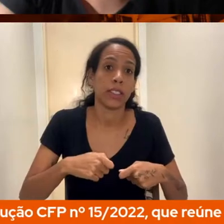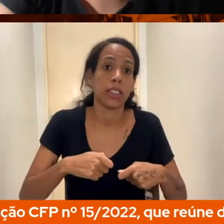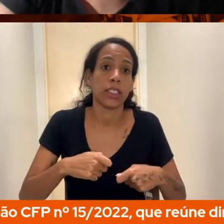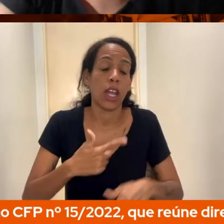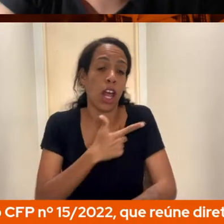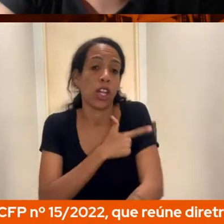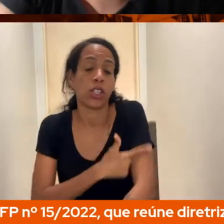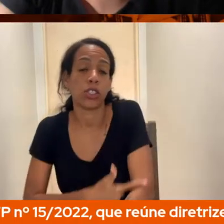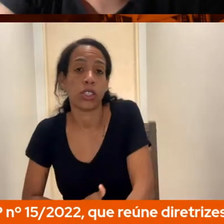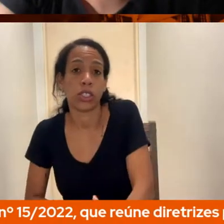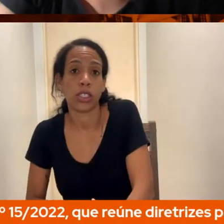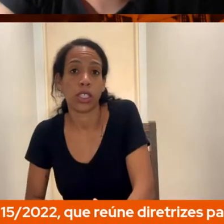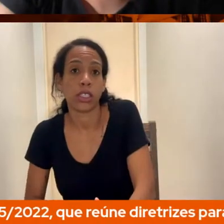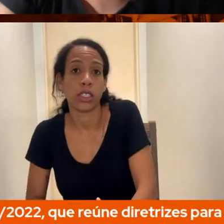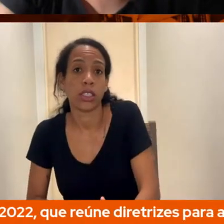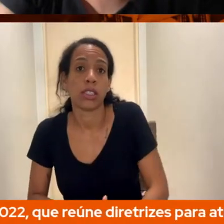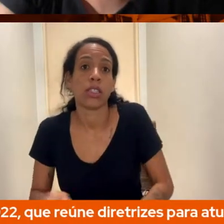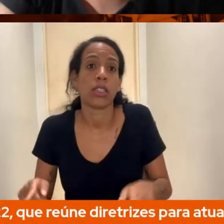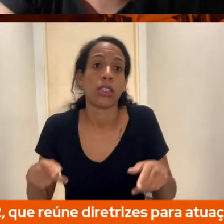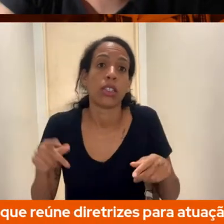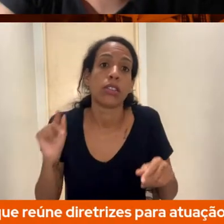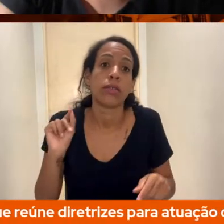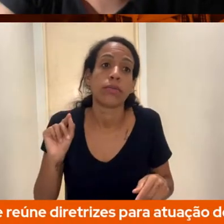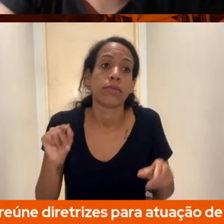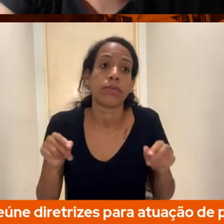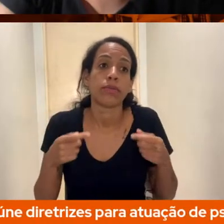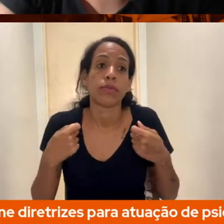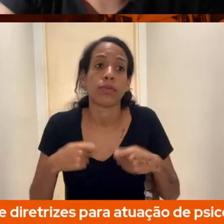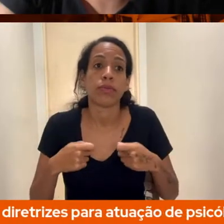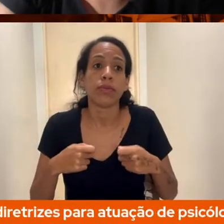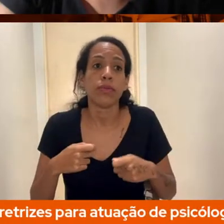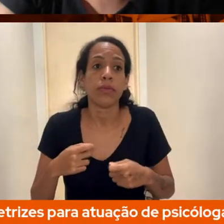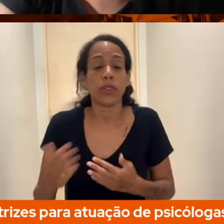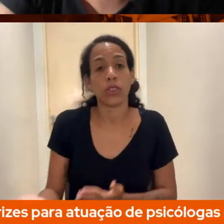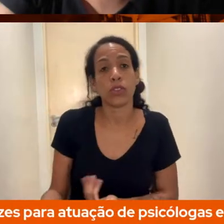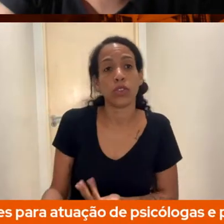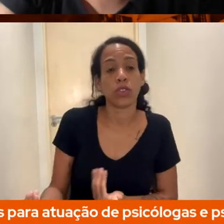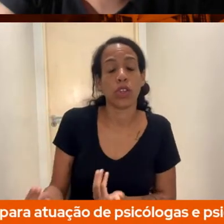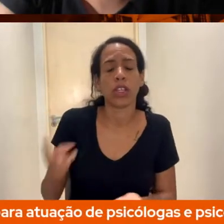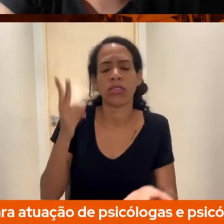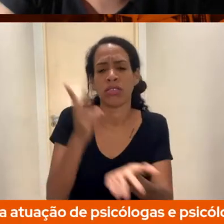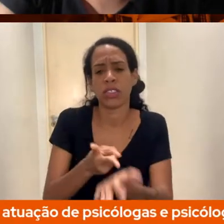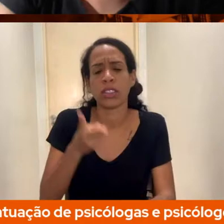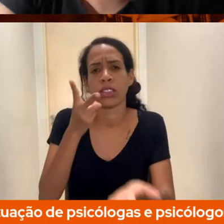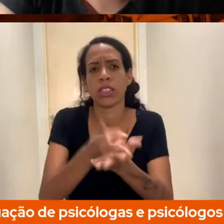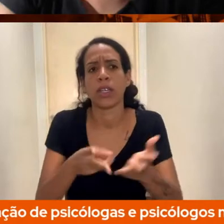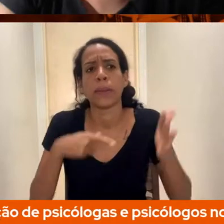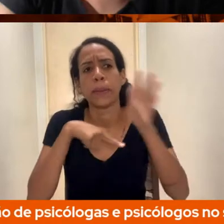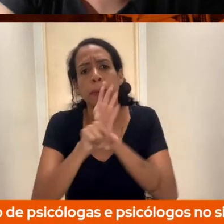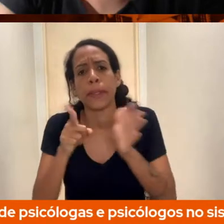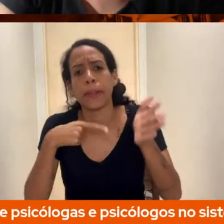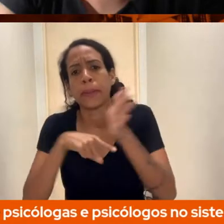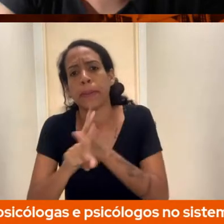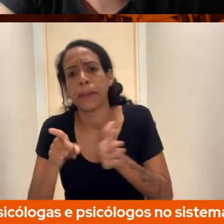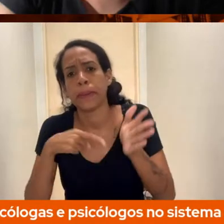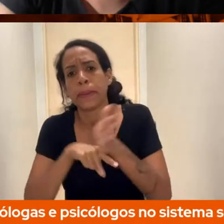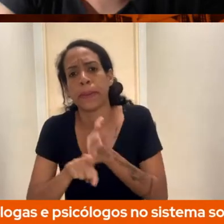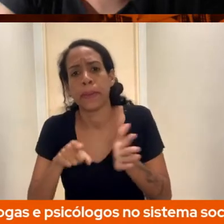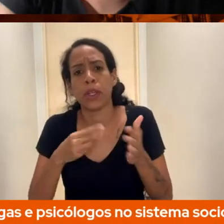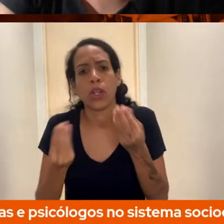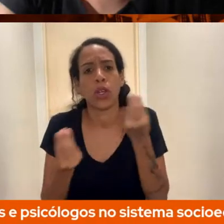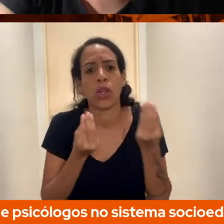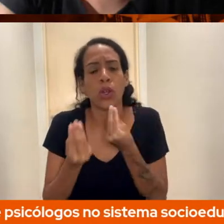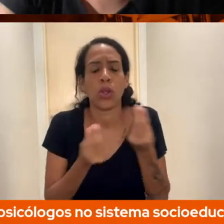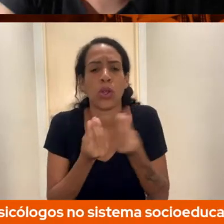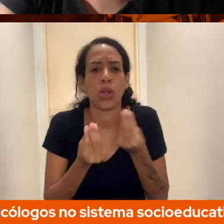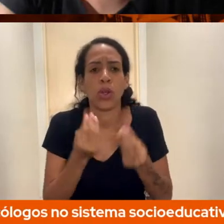né, ressocializado, é o adolescente. E eu sempre venho questionando, né, como é que a gente quer